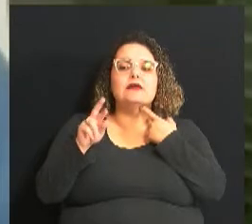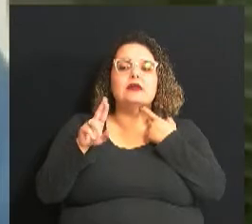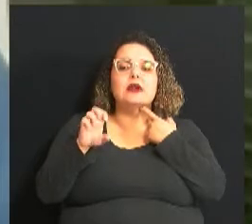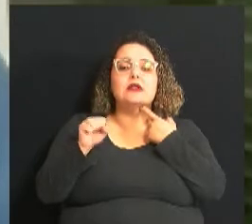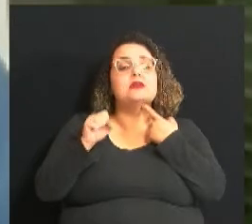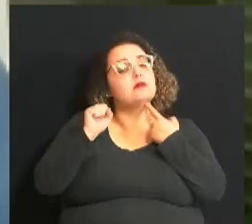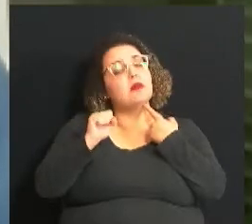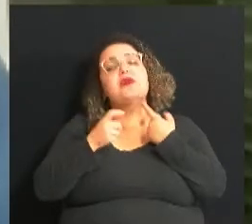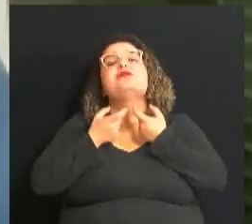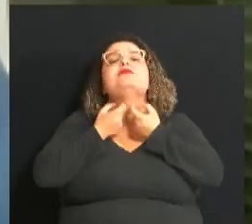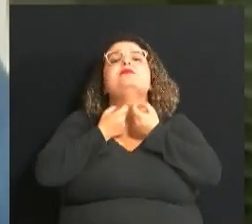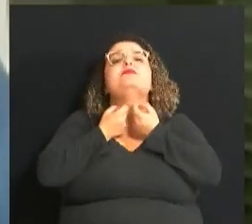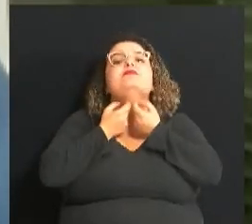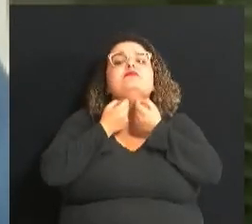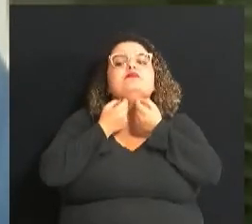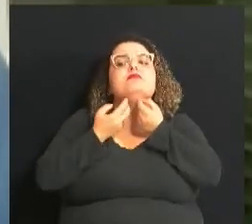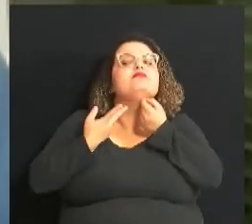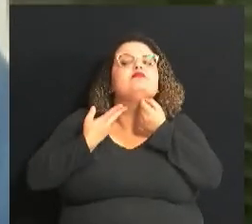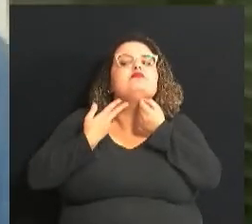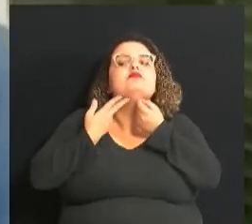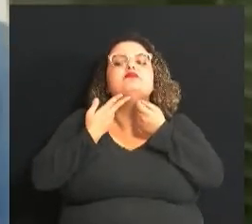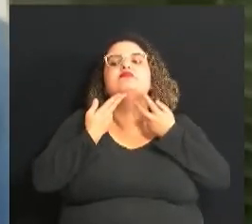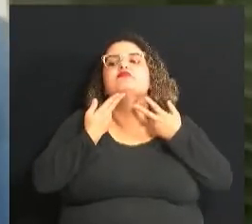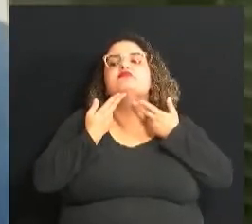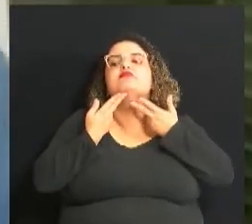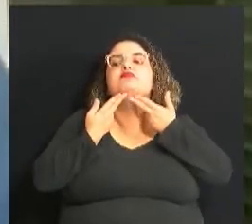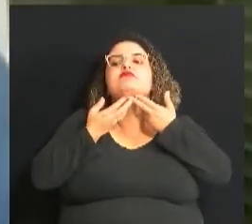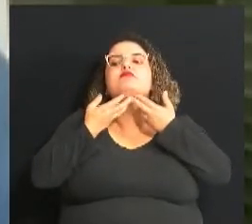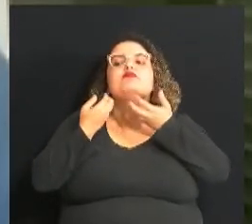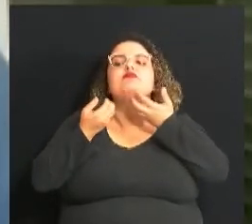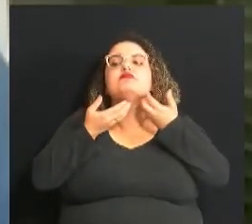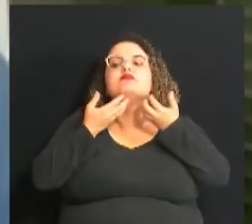você operando no começo você pode curar. Então, assim,